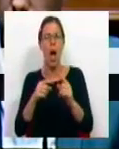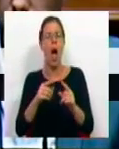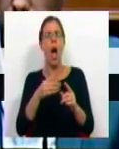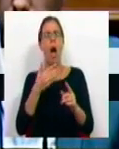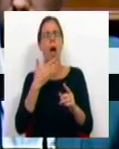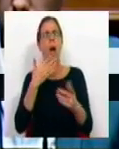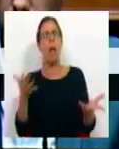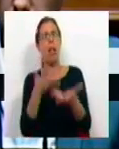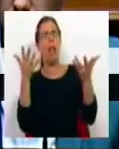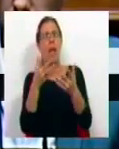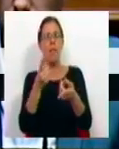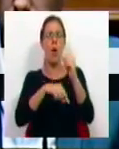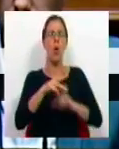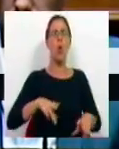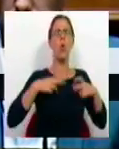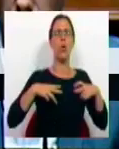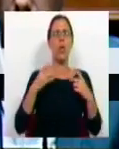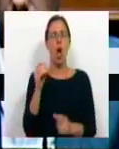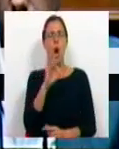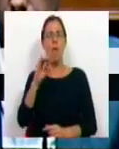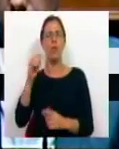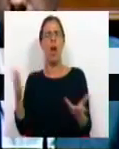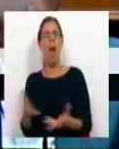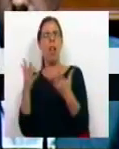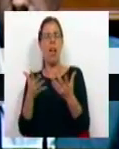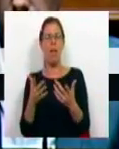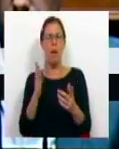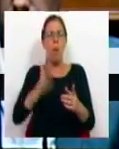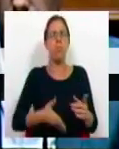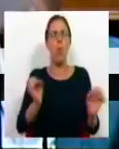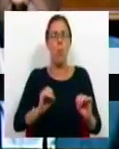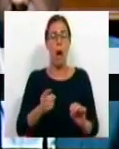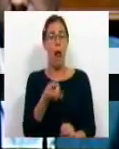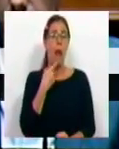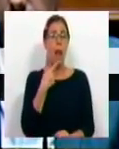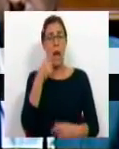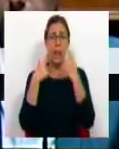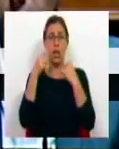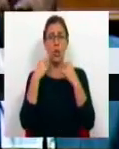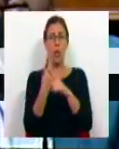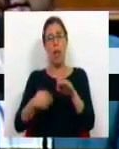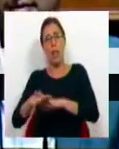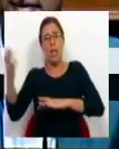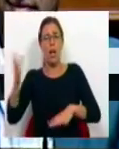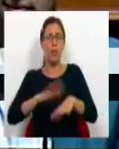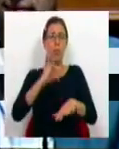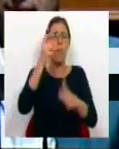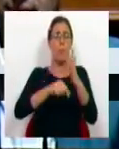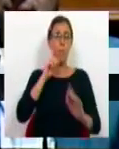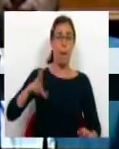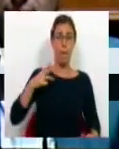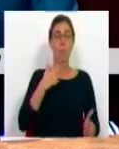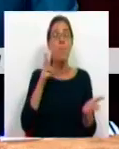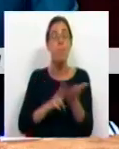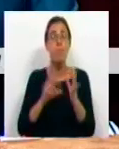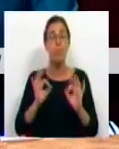os investidores, com os ricos e com os offshores. É que no meio de tanta emoção e tanta choradeira da direita no imposto do património, a